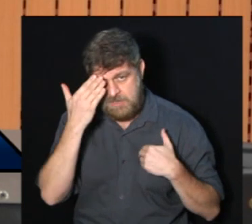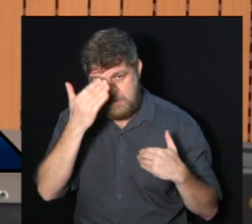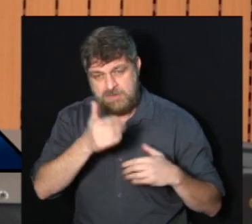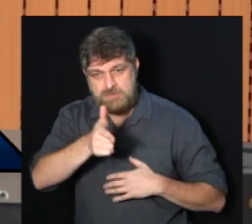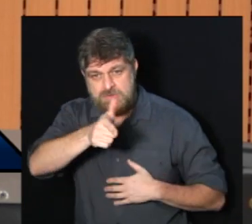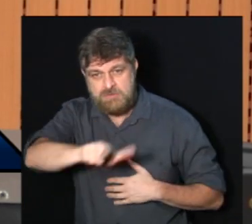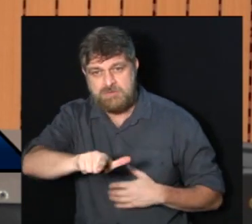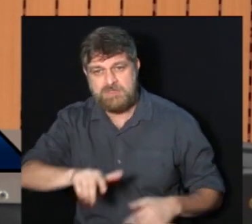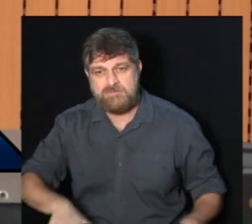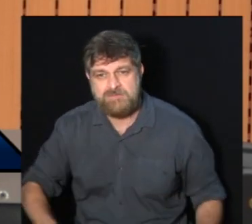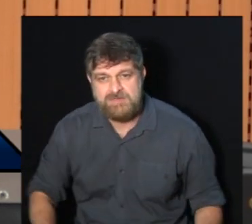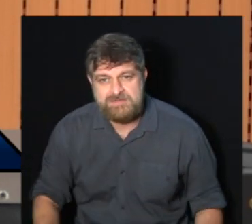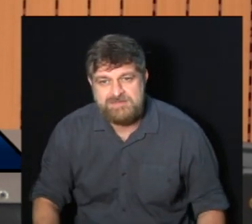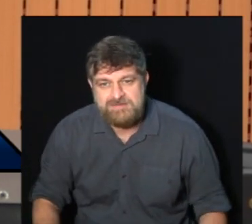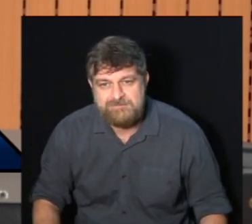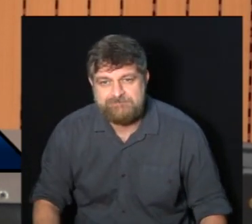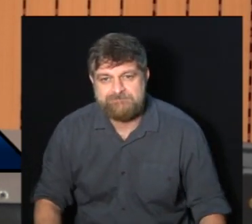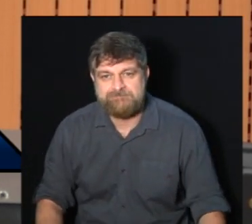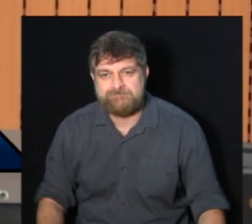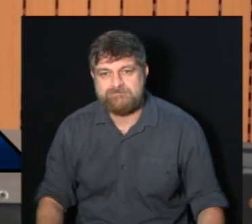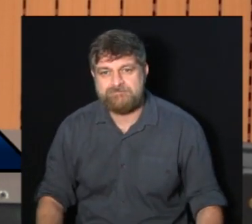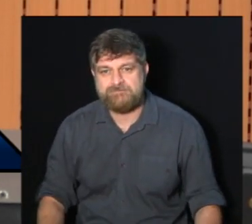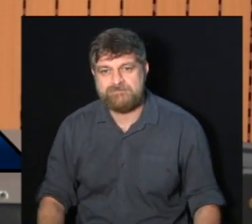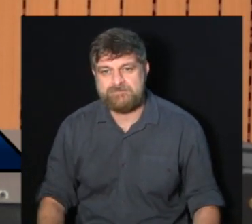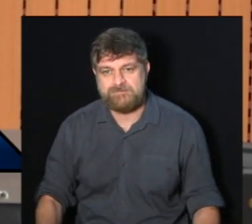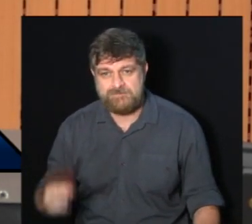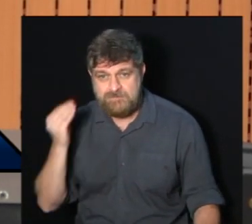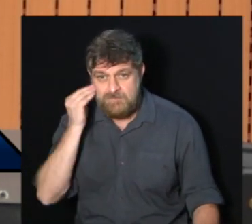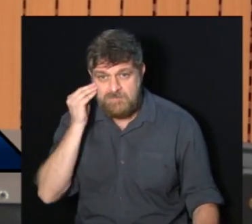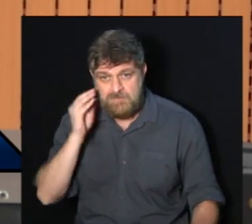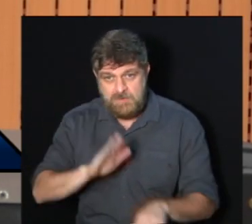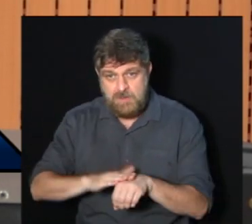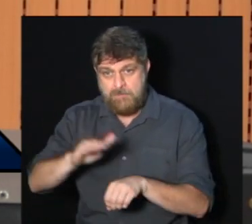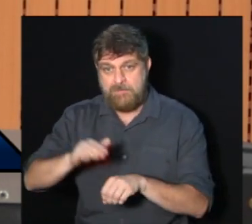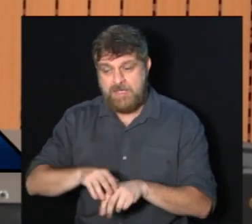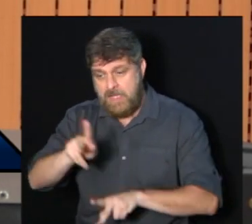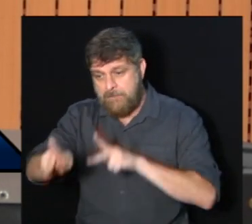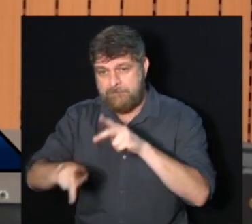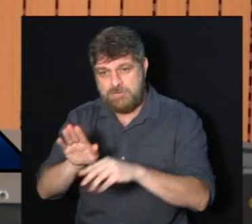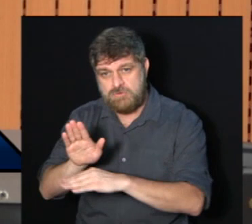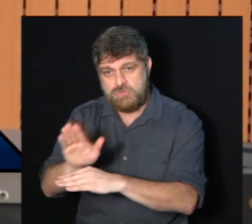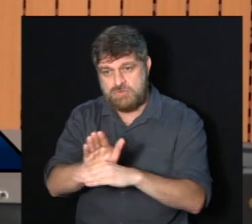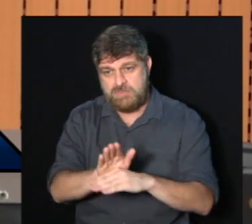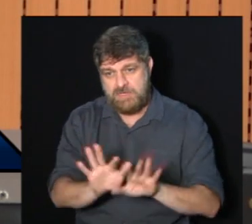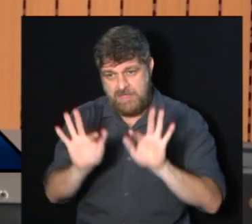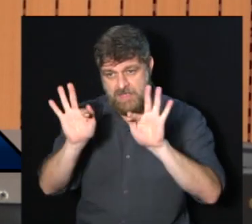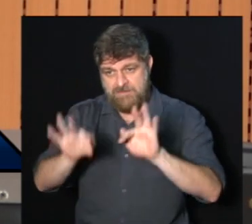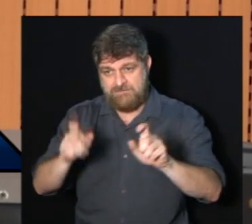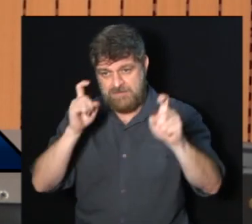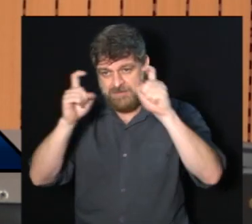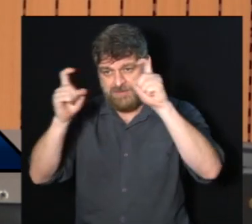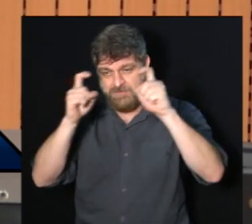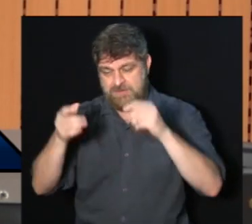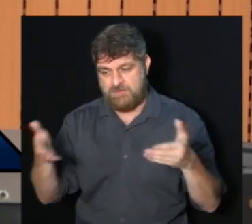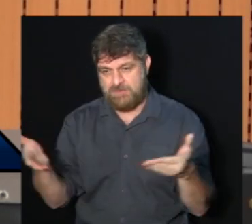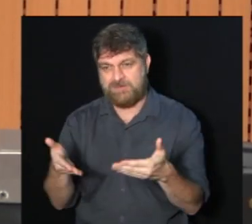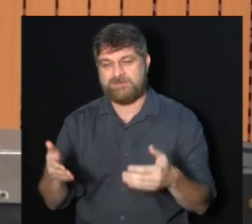vez aí pelo trabalho que vocês vêm fazendo, tentando cada vez mais ajudar as pessoas. Eu declaro encerrada essa presente sessão